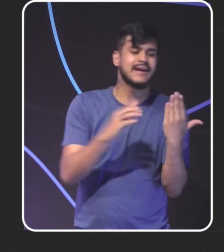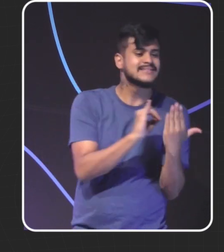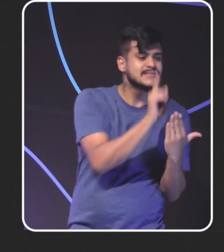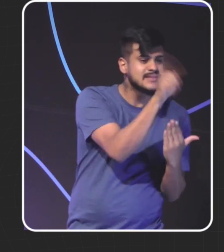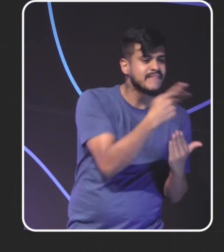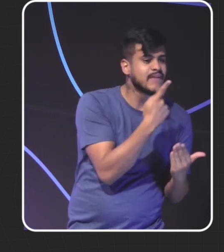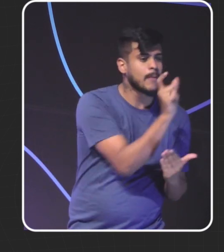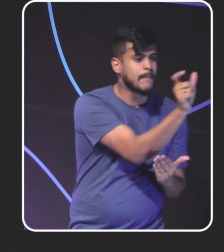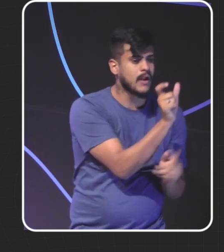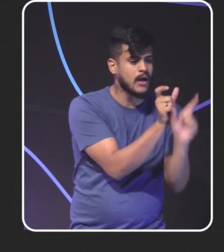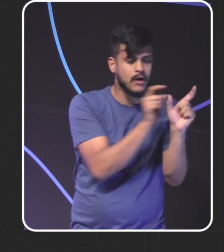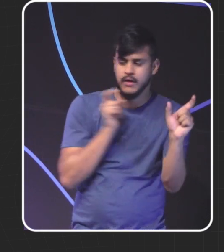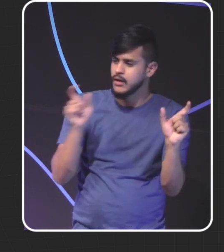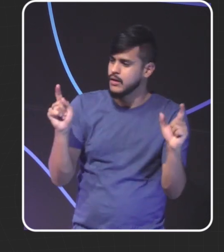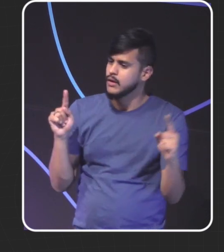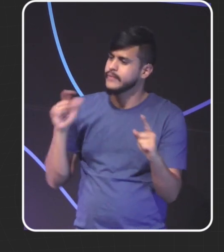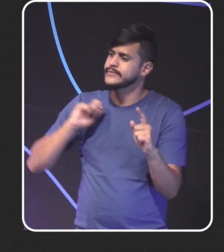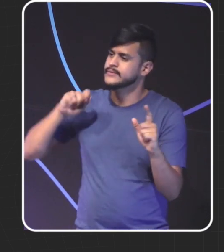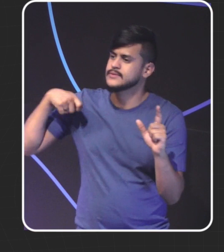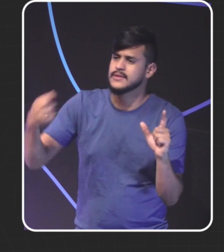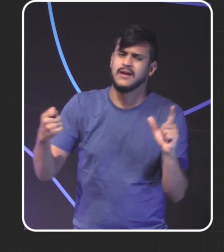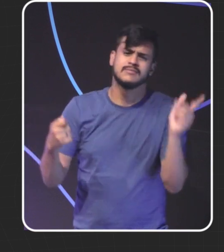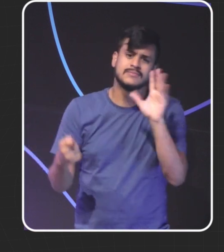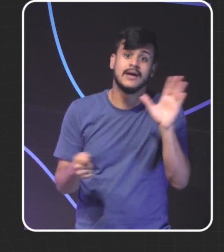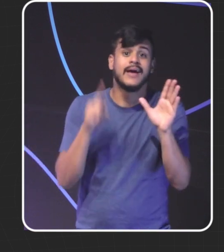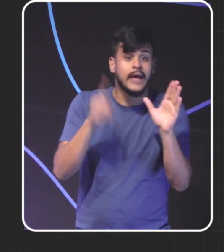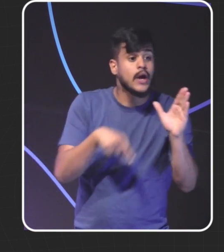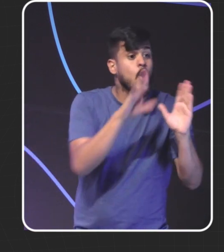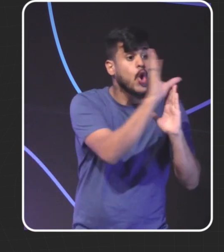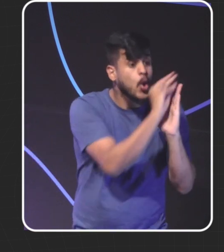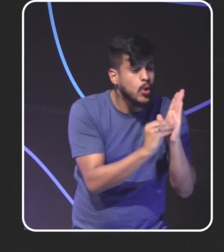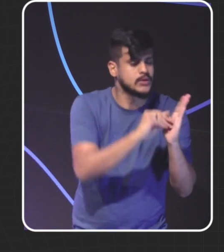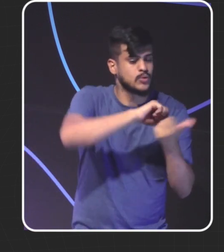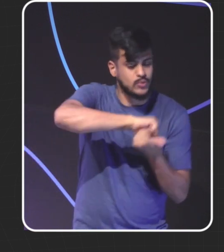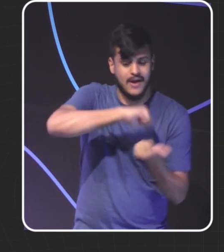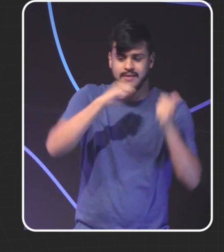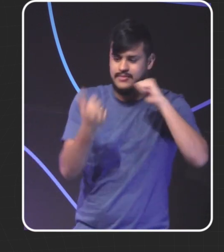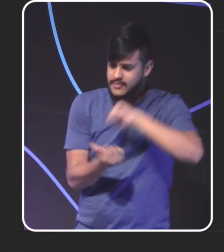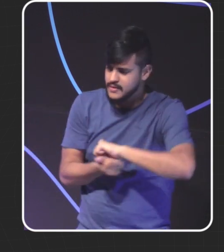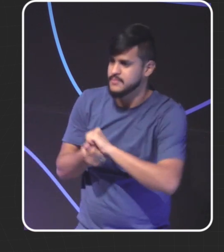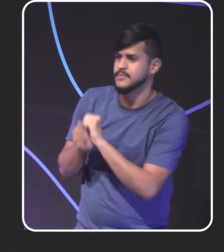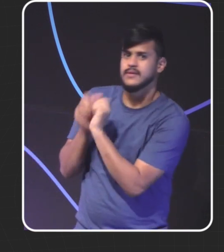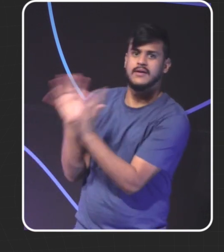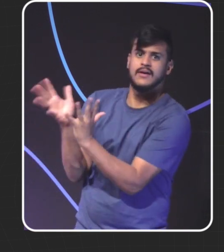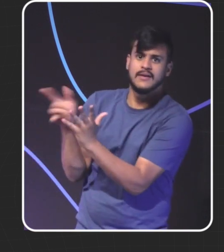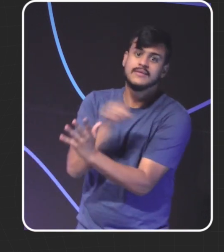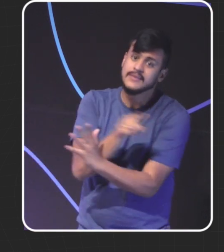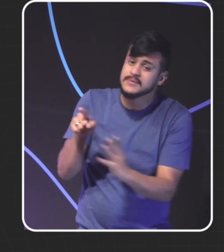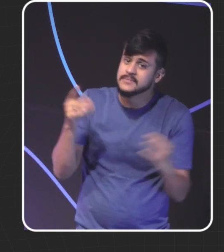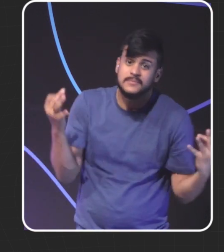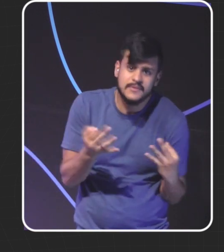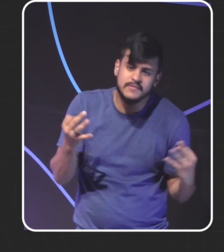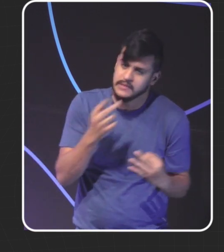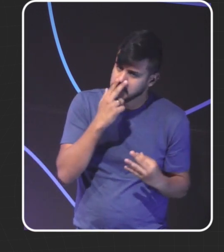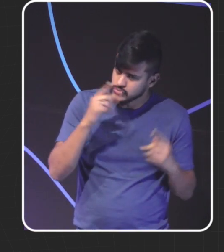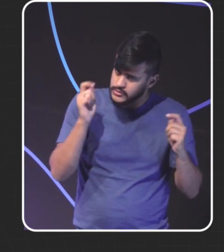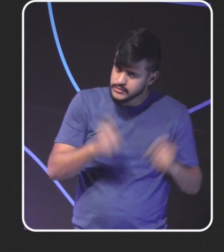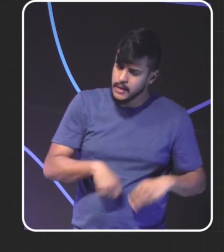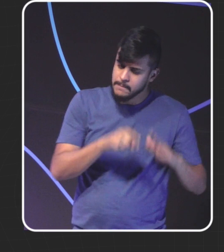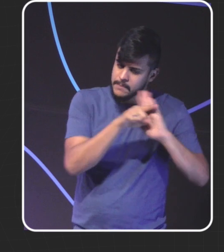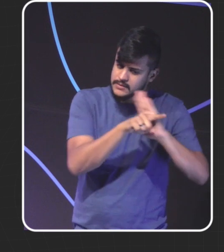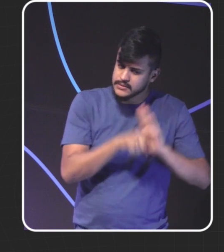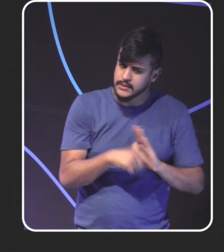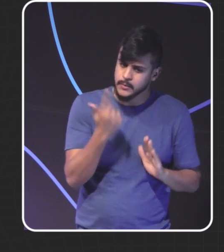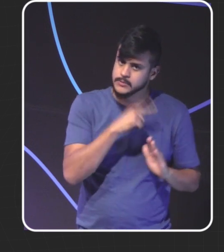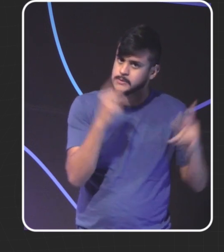mas de repente até adaptando o conteúdo sem perder o sentido. Pode ser uma coisa promissora de ser pesquisada e desenvolvida, com